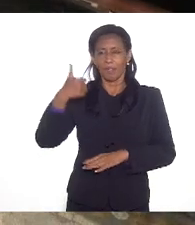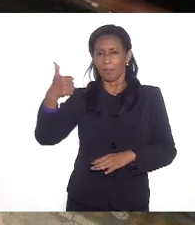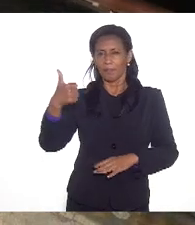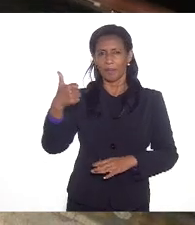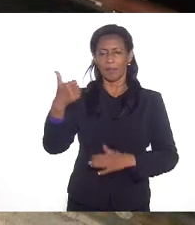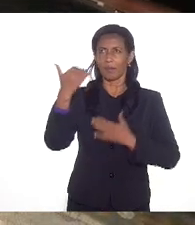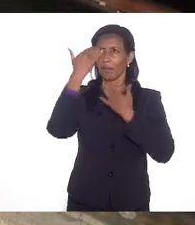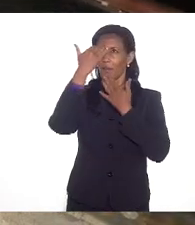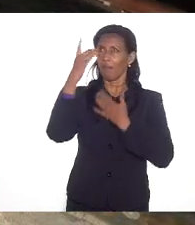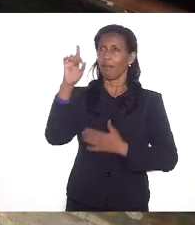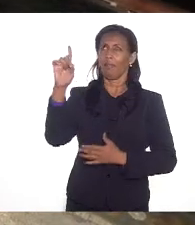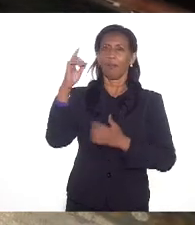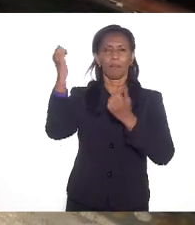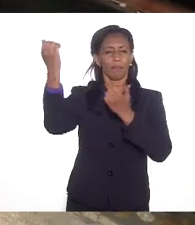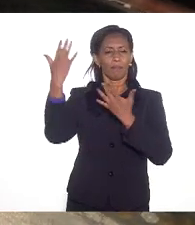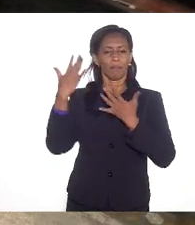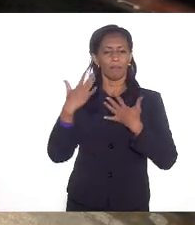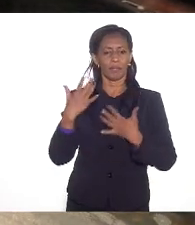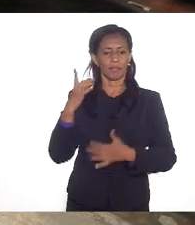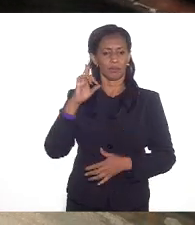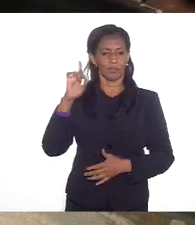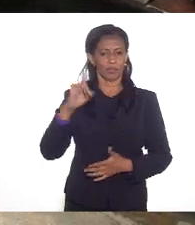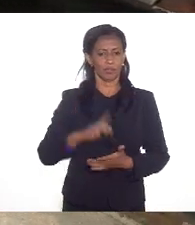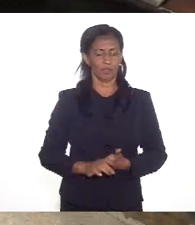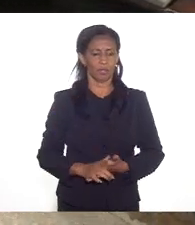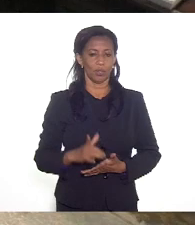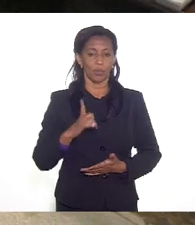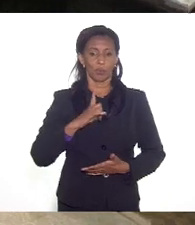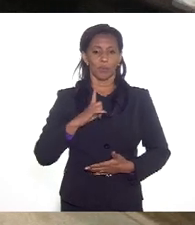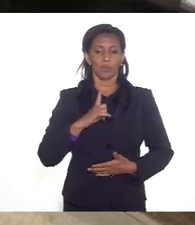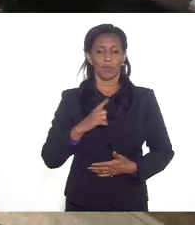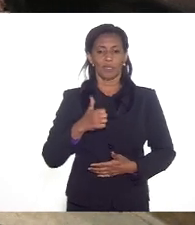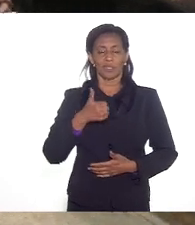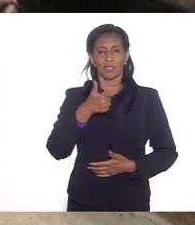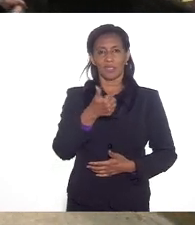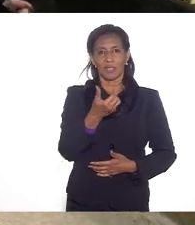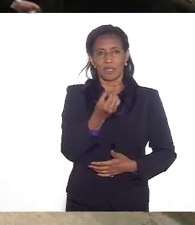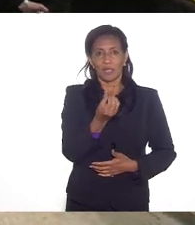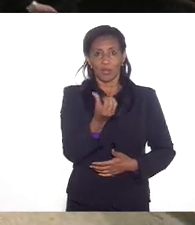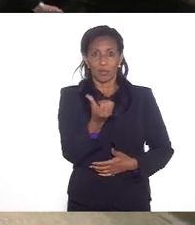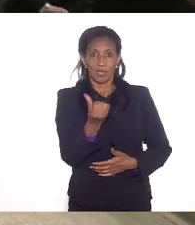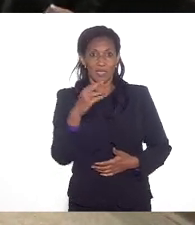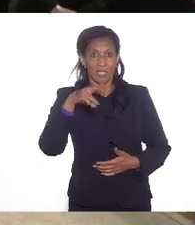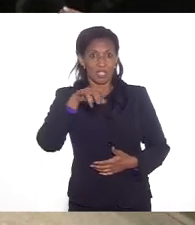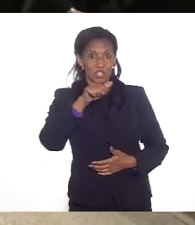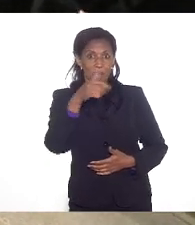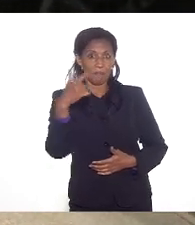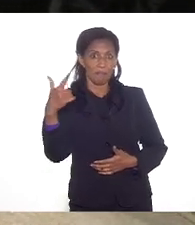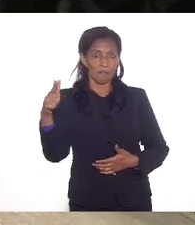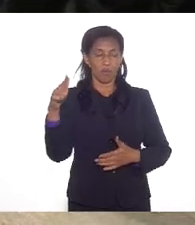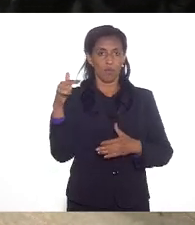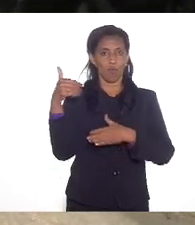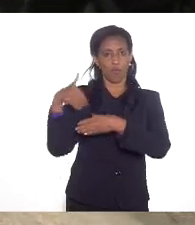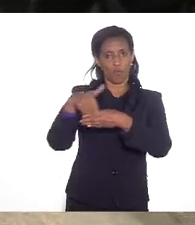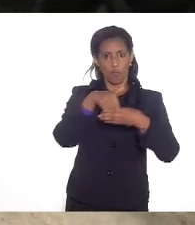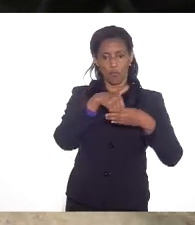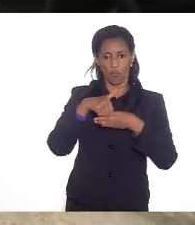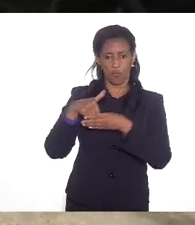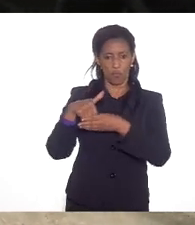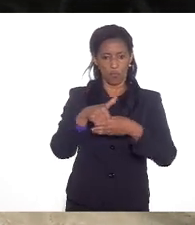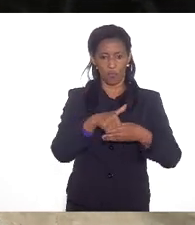recebido essa benção de Deus por ter tido 106.000 253 mil votos